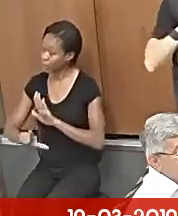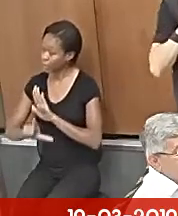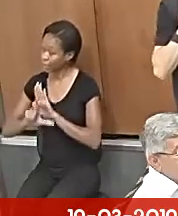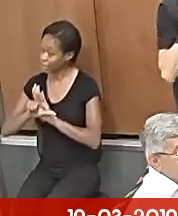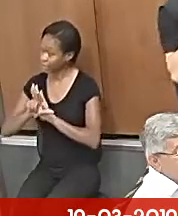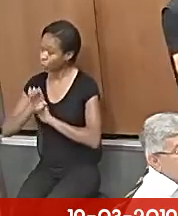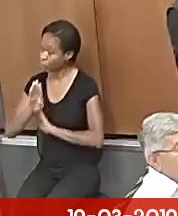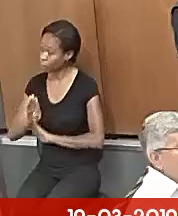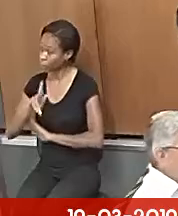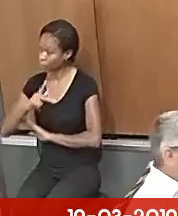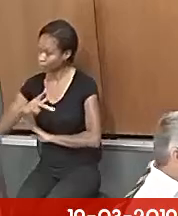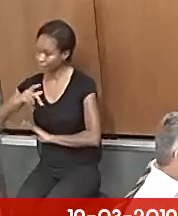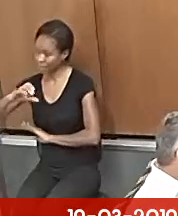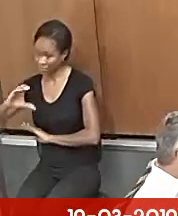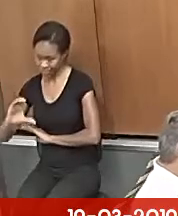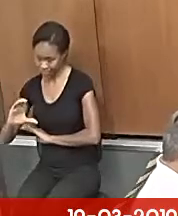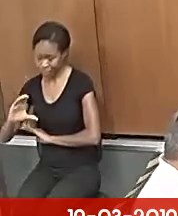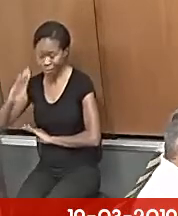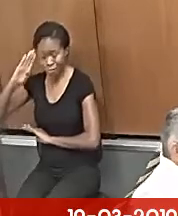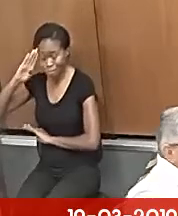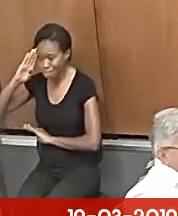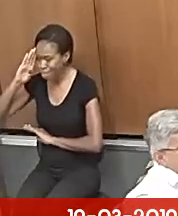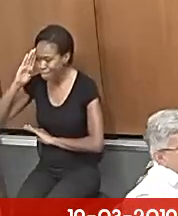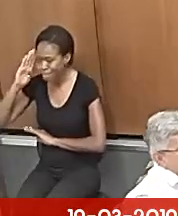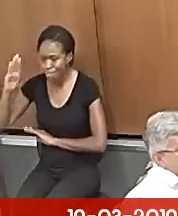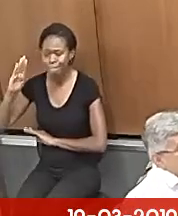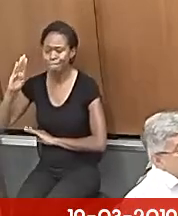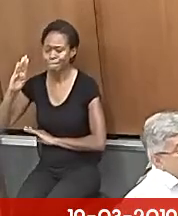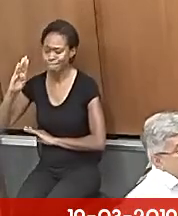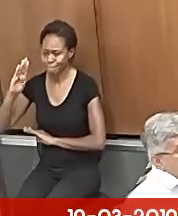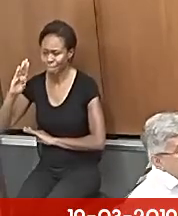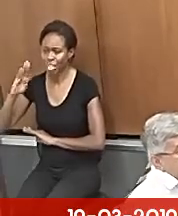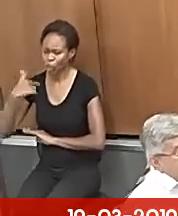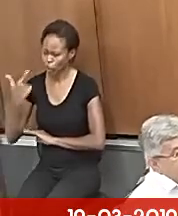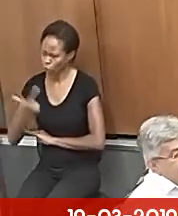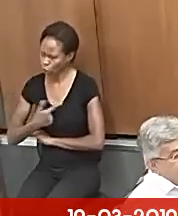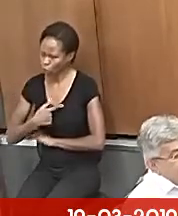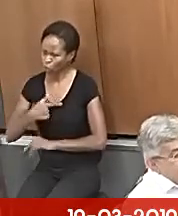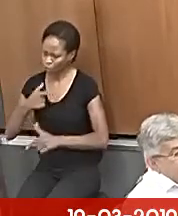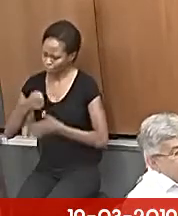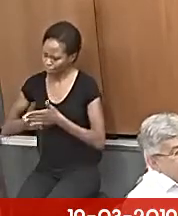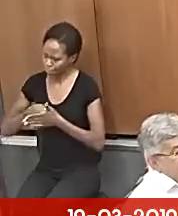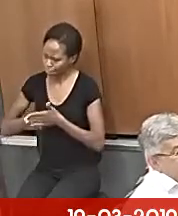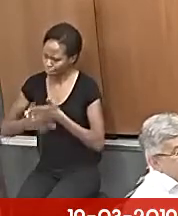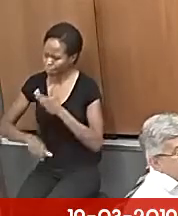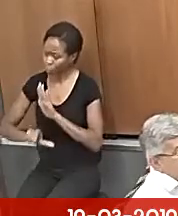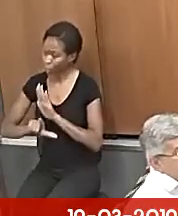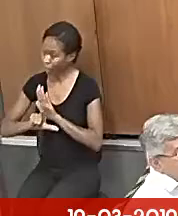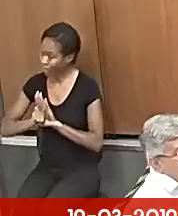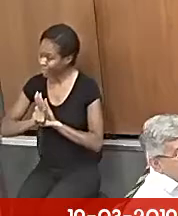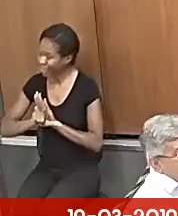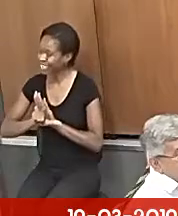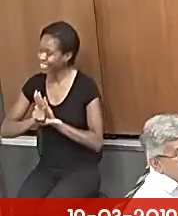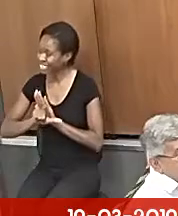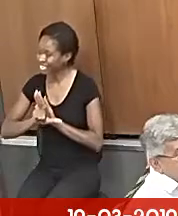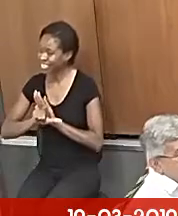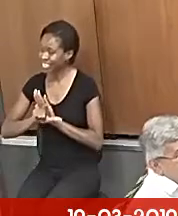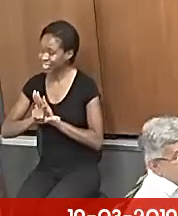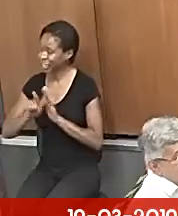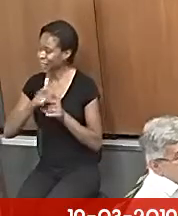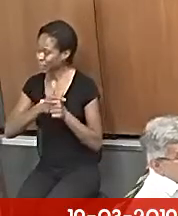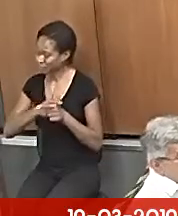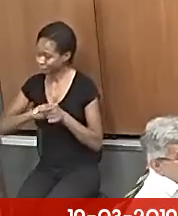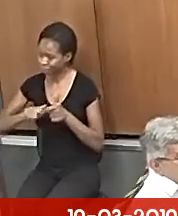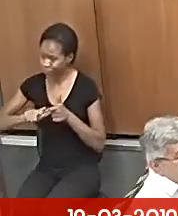bpc que é uma das principais causas que a gente está na luta né é uma lei é muito equivocada para a pessoa com deficiência